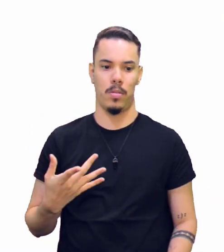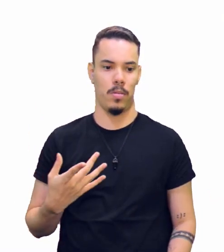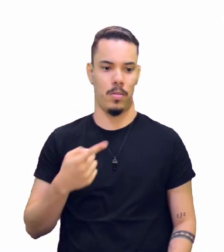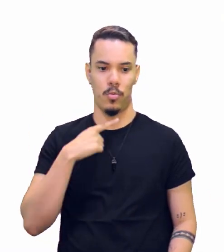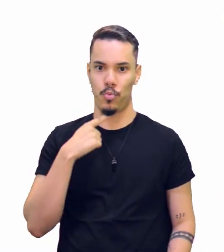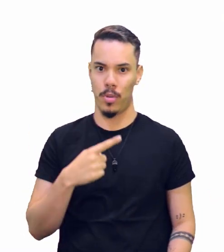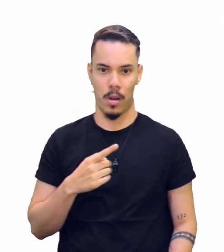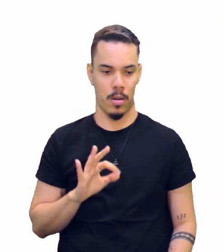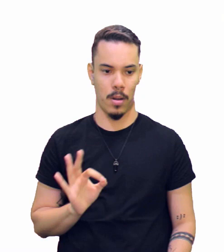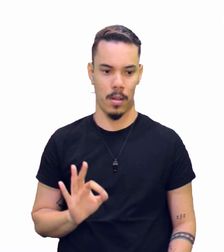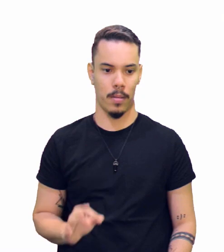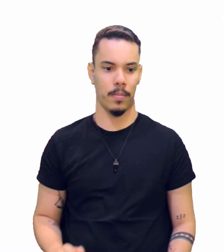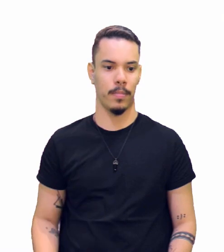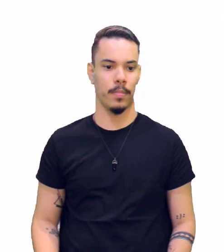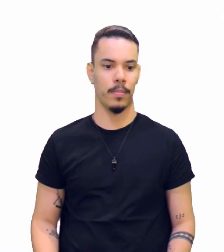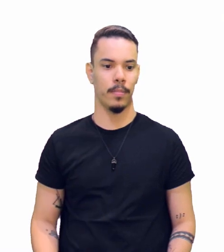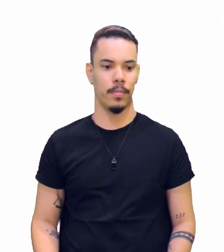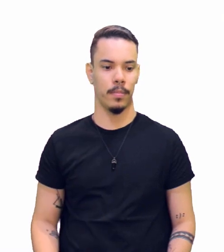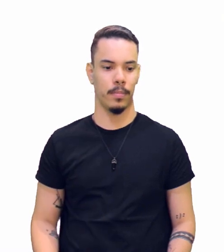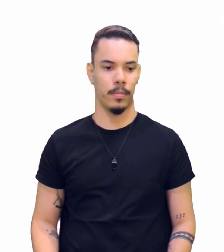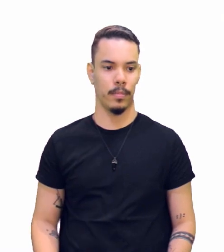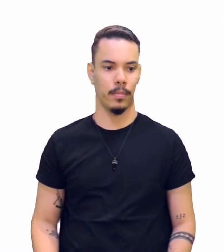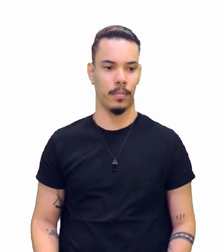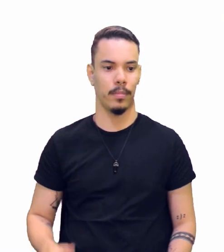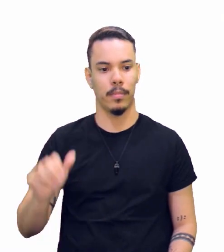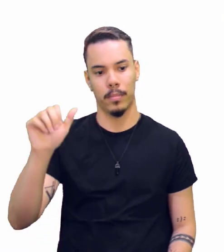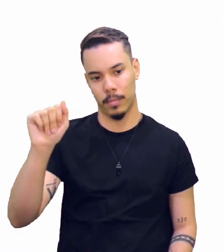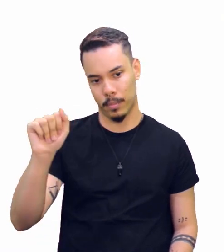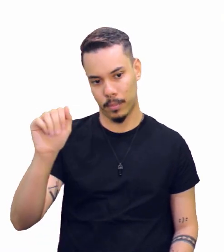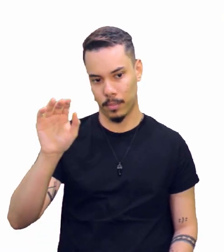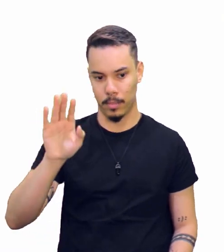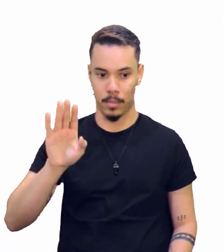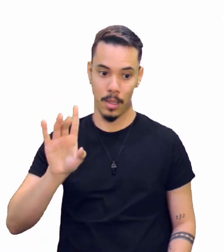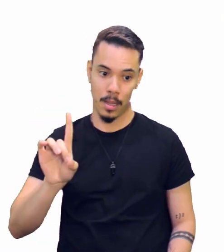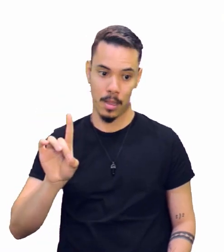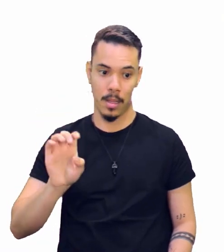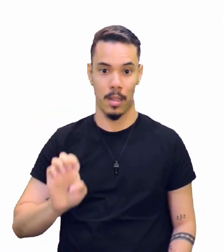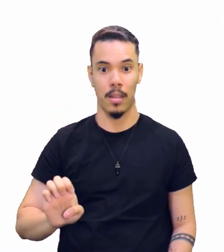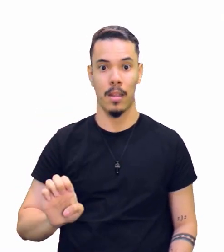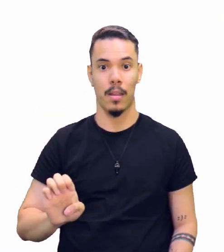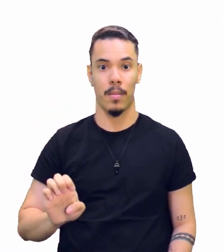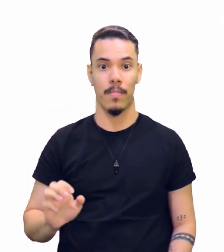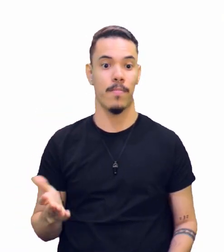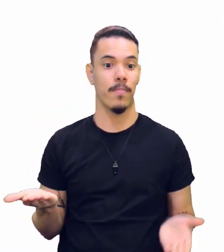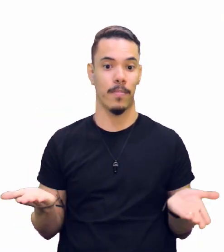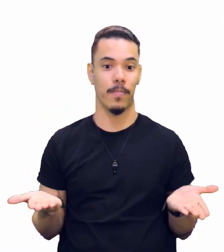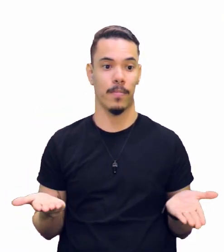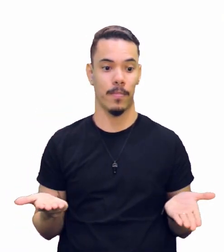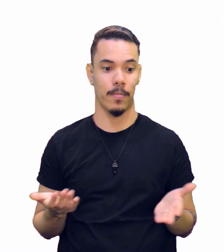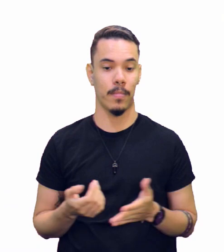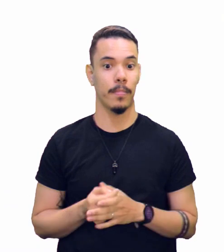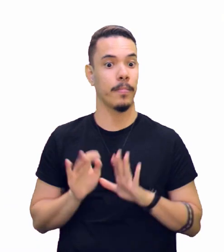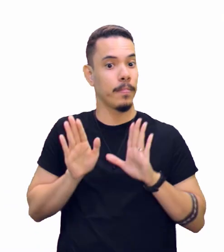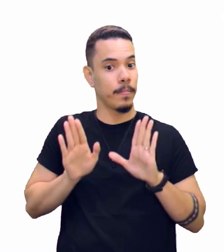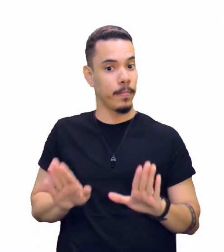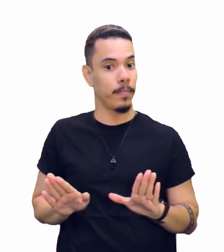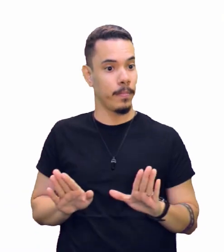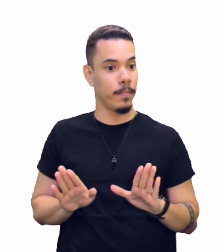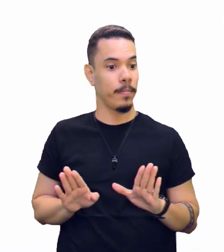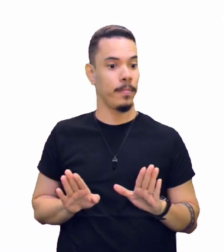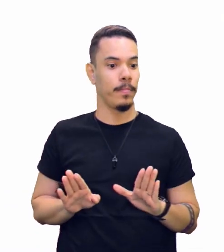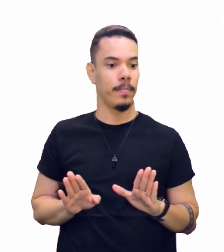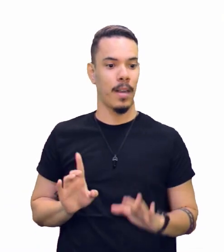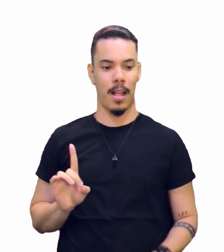erro então vai ficar só a letra a a letra d e a letra e só que a letra